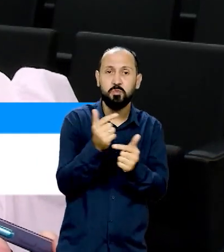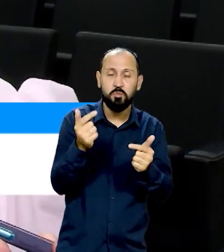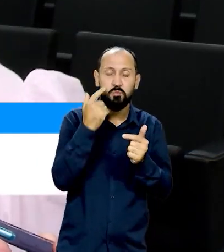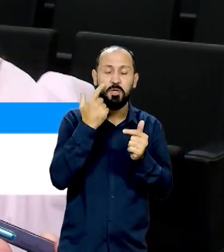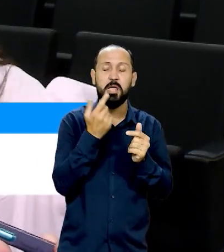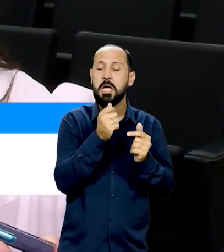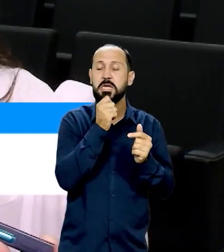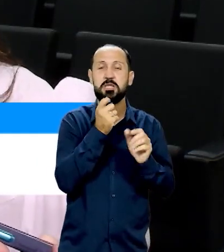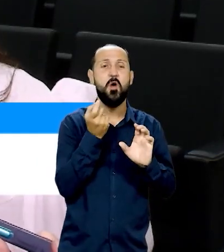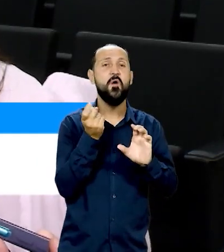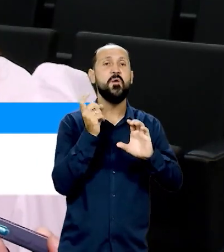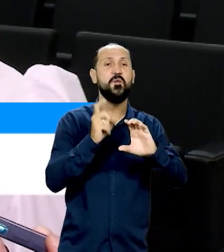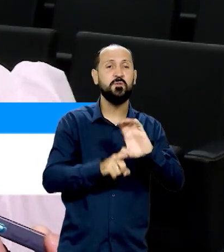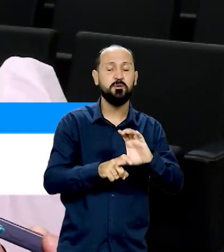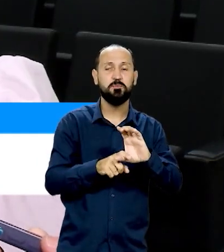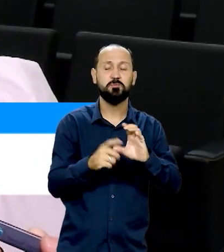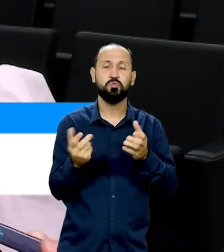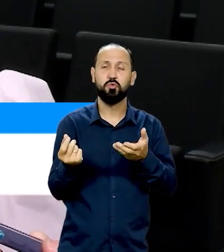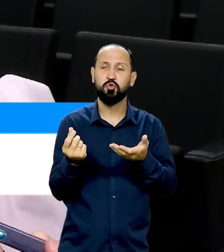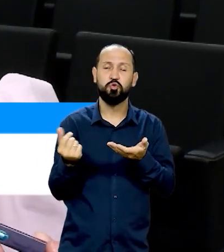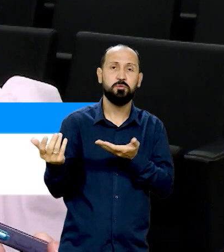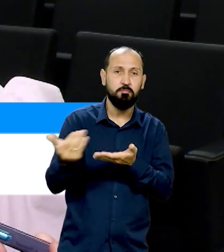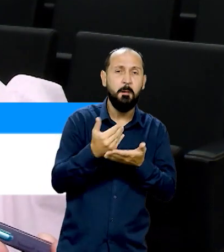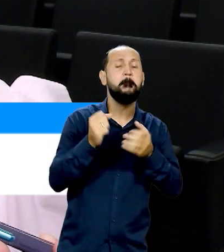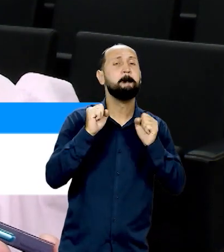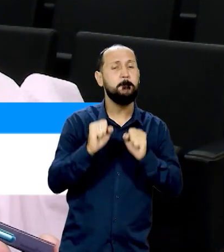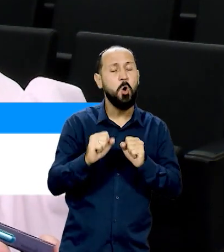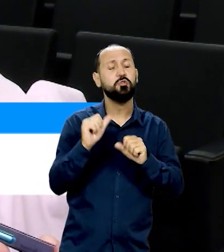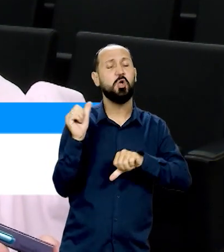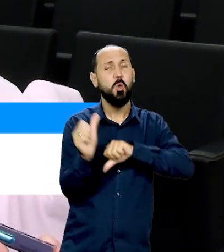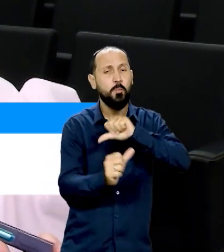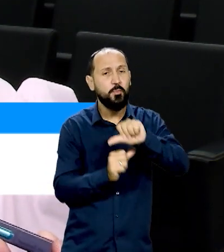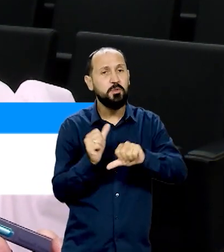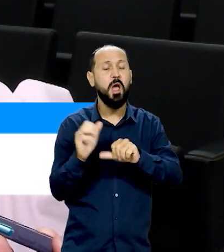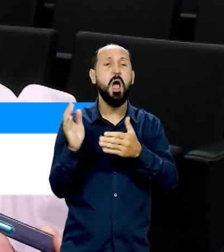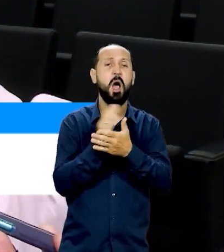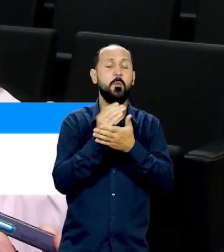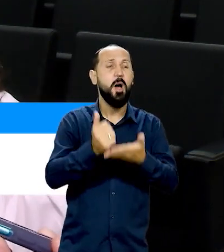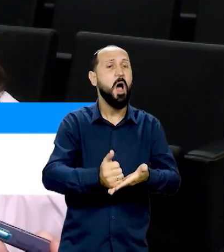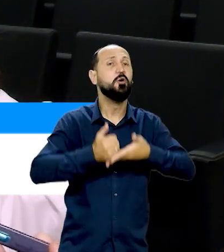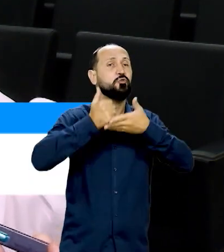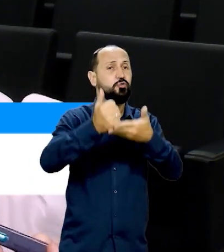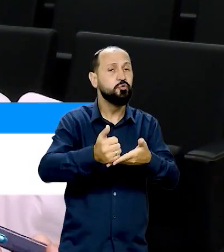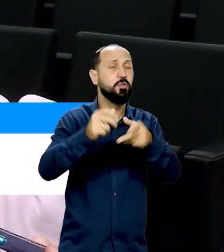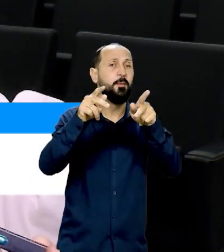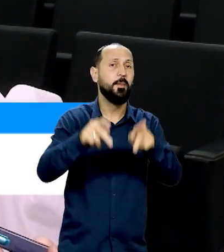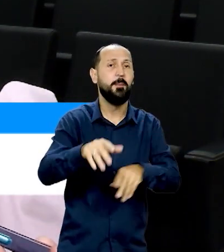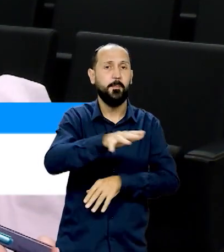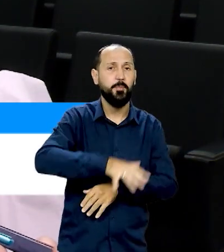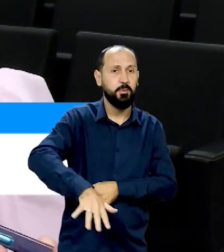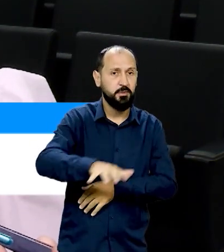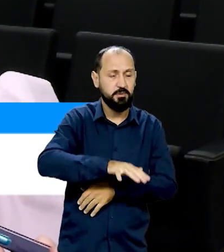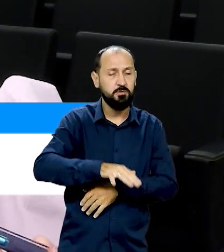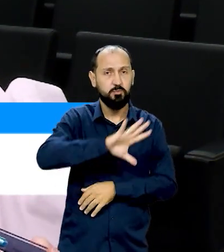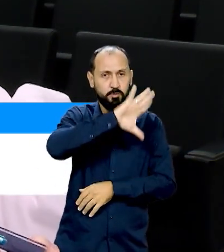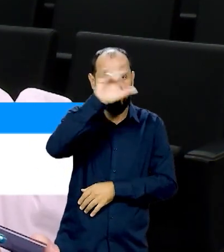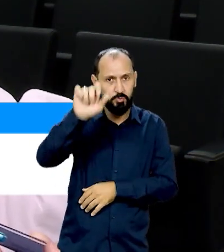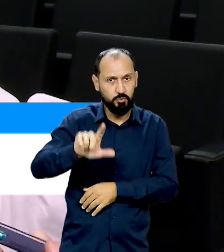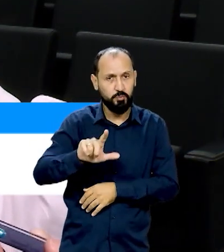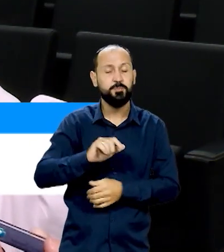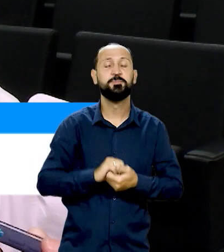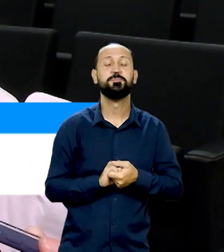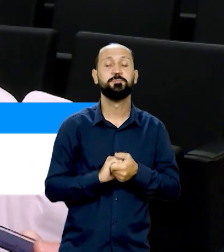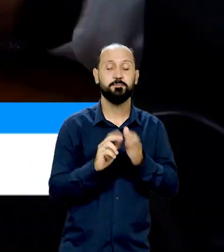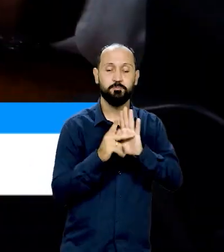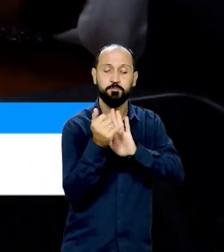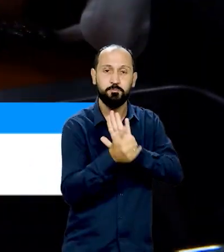não tendo déficit, né, na arrecadação, pode-se, então, agora trazer alguns benefícios para a população de